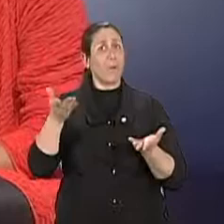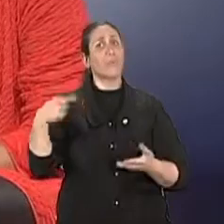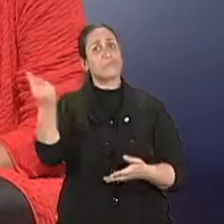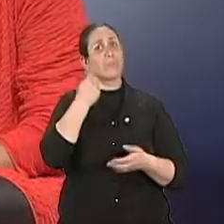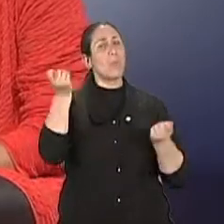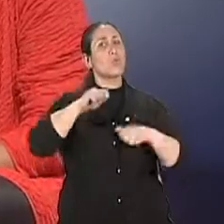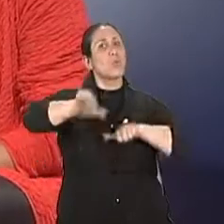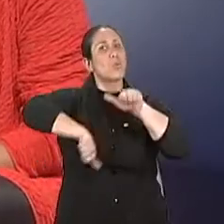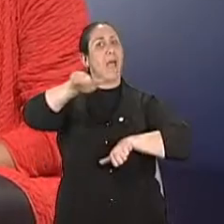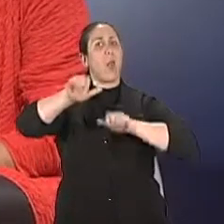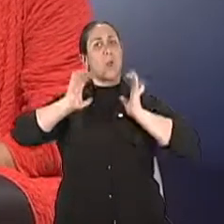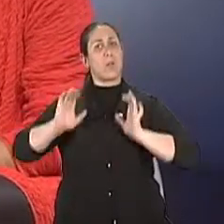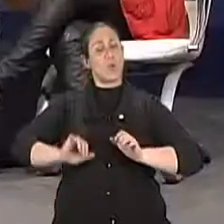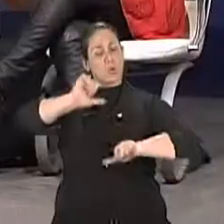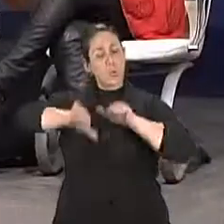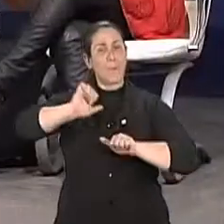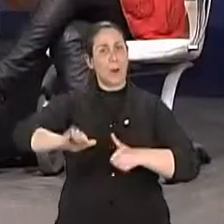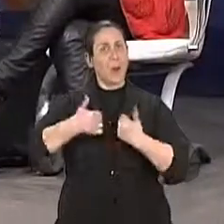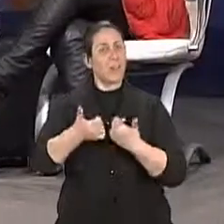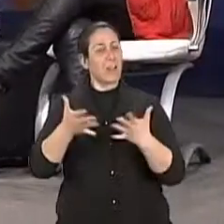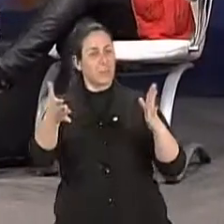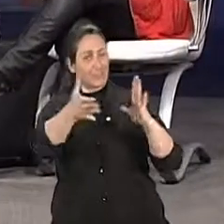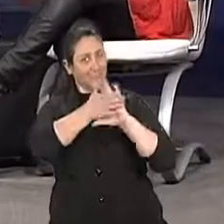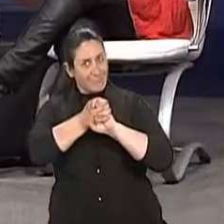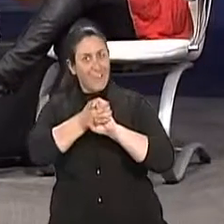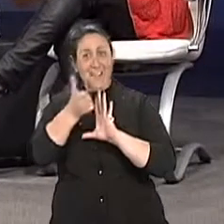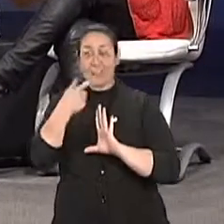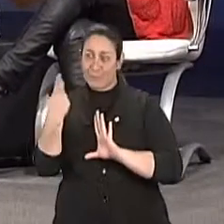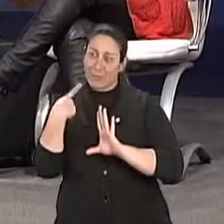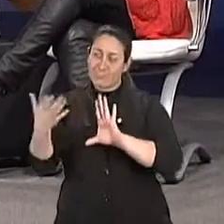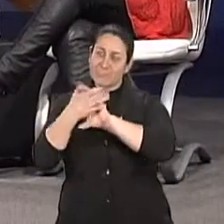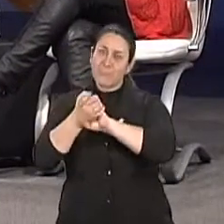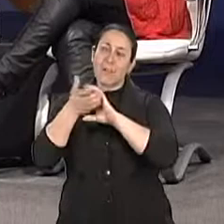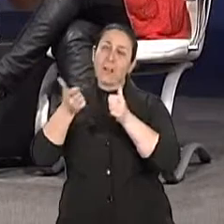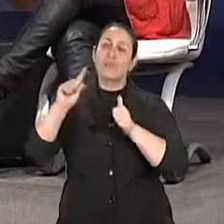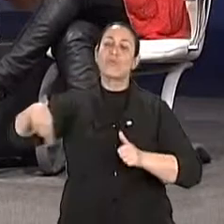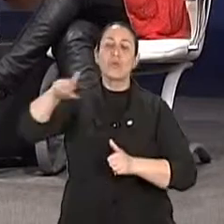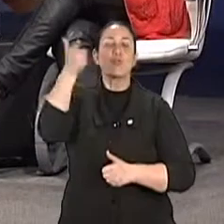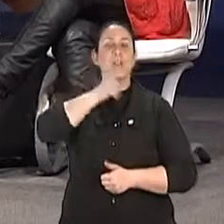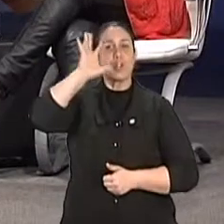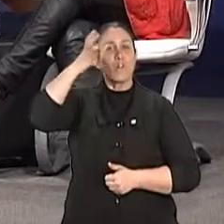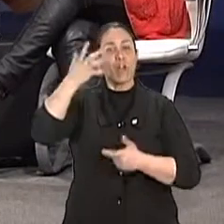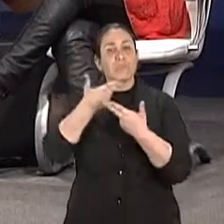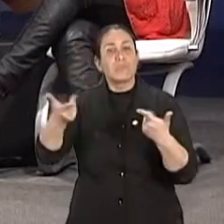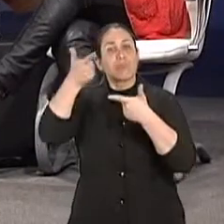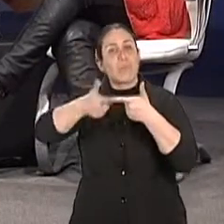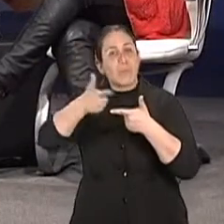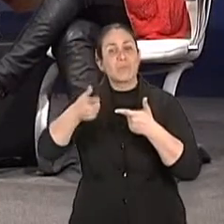de atitude. É isso que a gente está propondo aqui. Doutor, vamos acabar esse programa de mãos dadas? Porque de mãos dadas a gente resolve muito melhor os